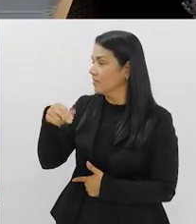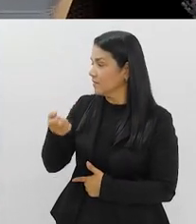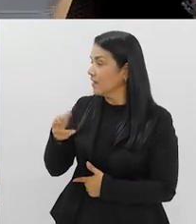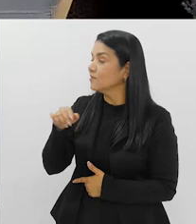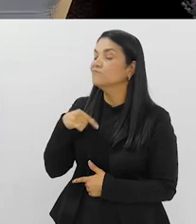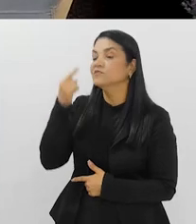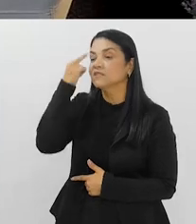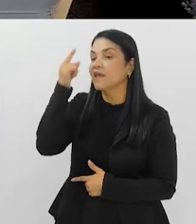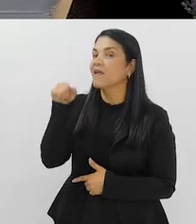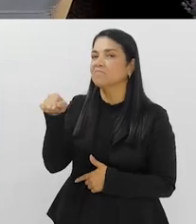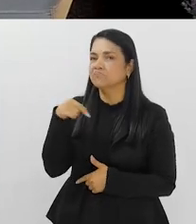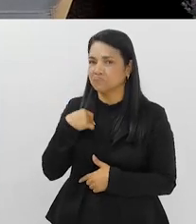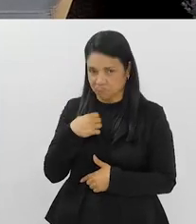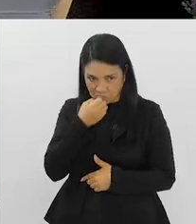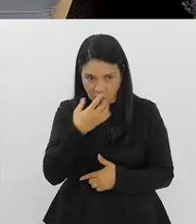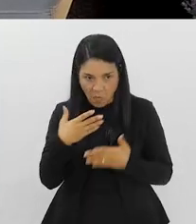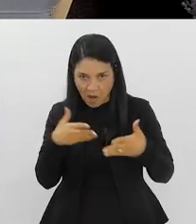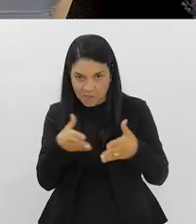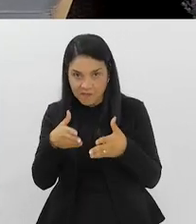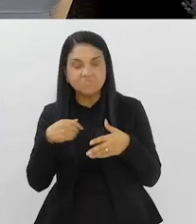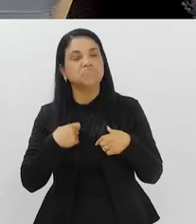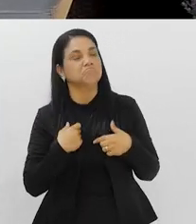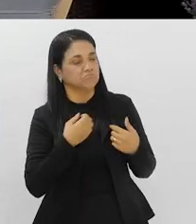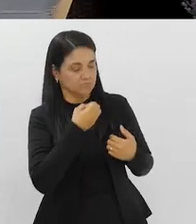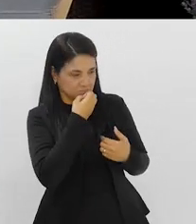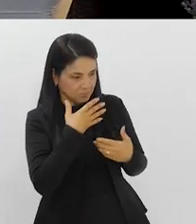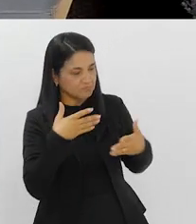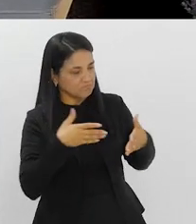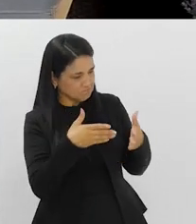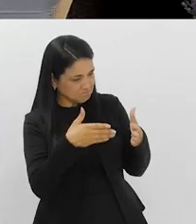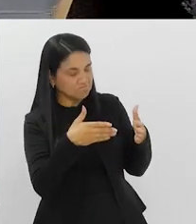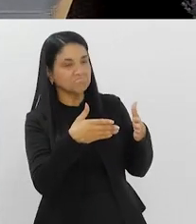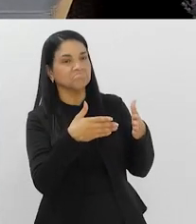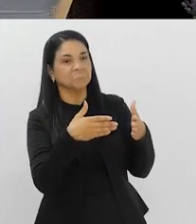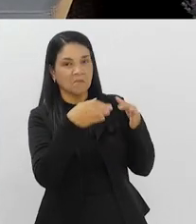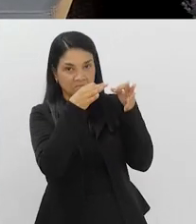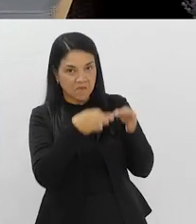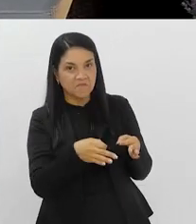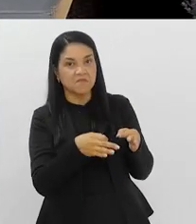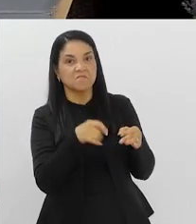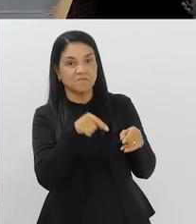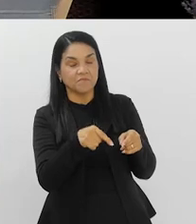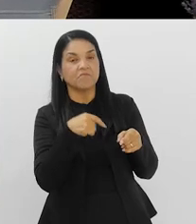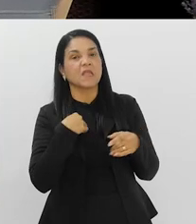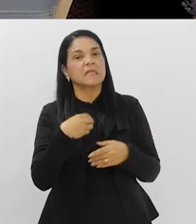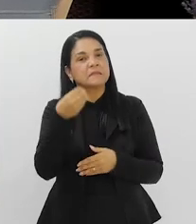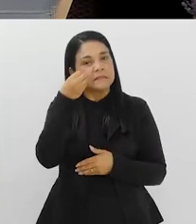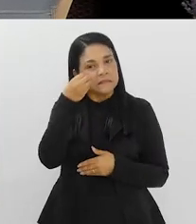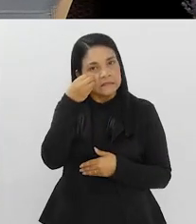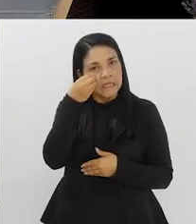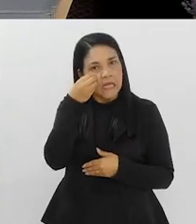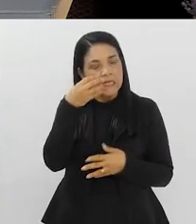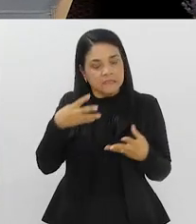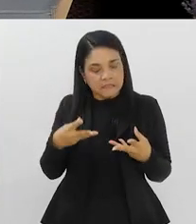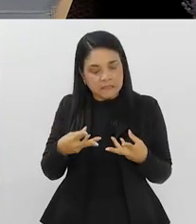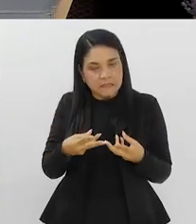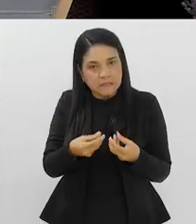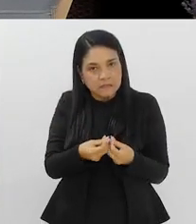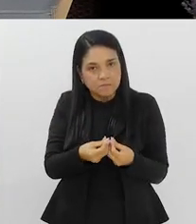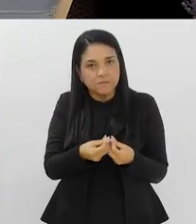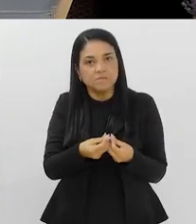que é o caminho, né? Eu acho que é um caminho potencial bastante promissor, né? Acho que é necessário tentar,